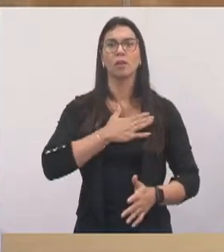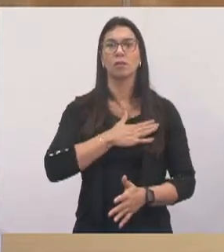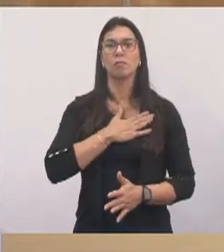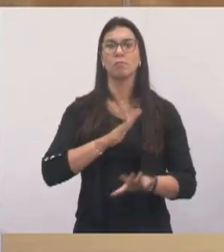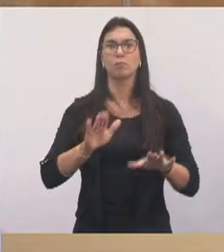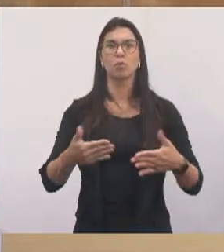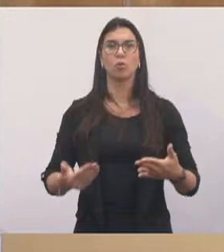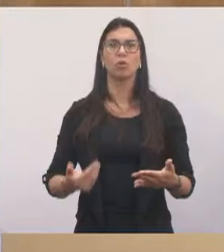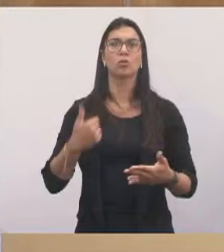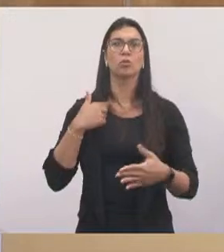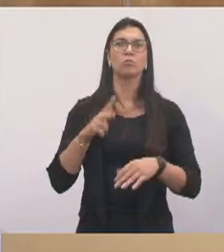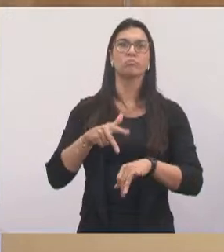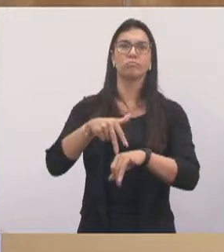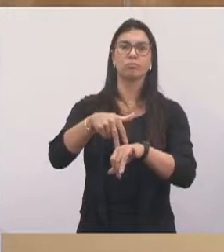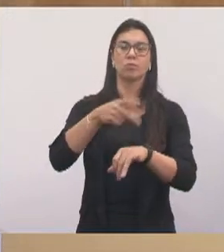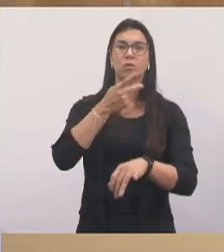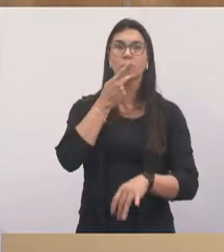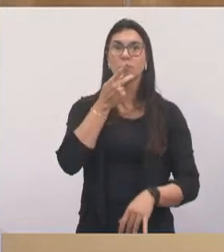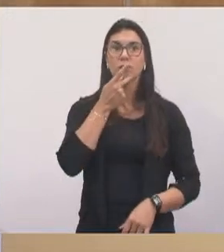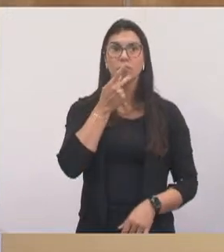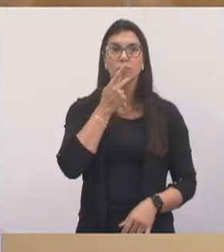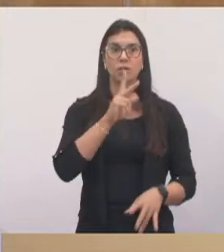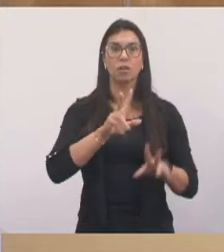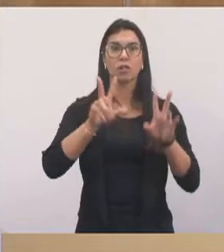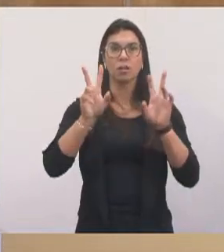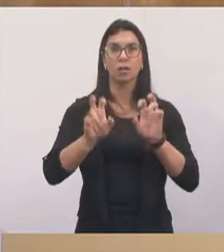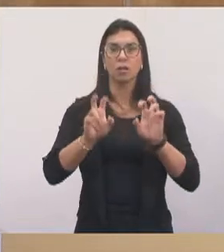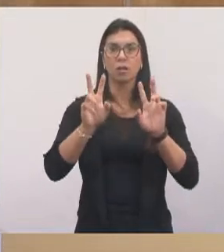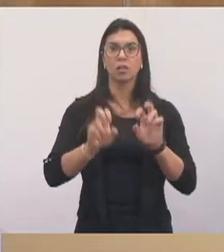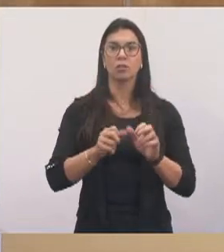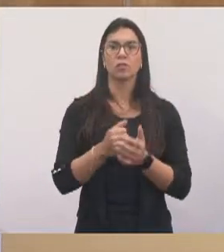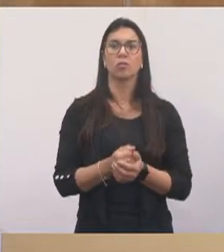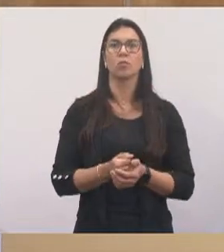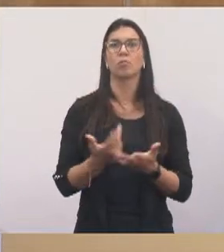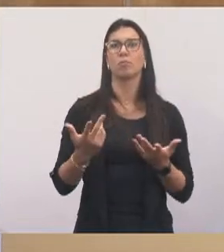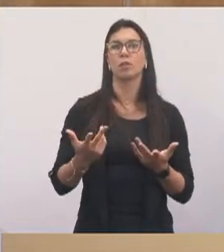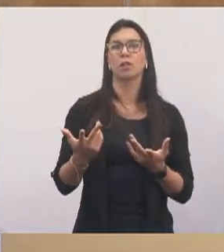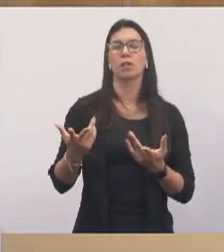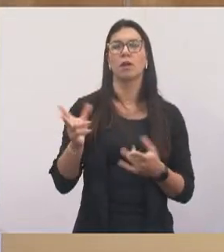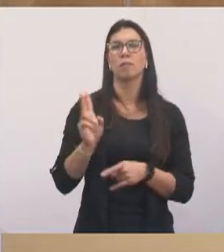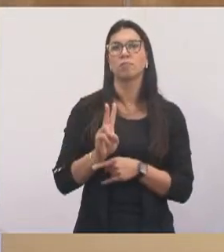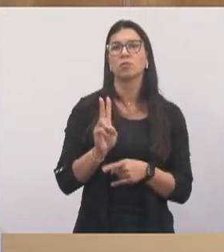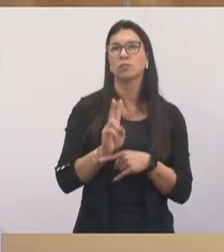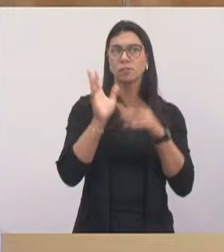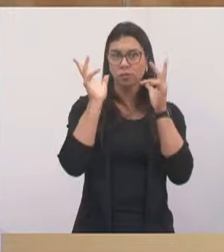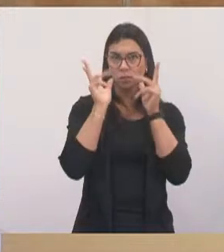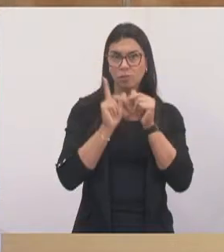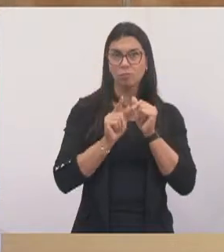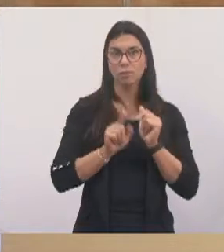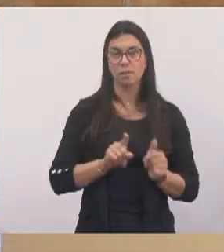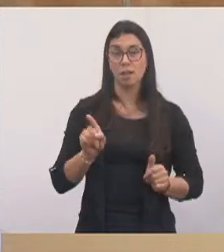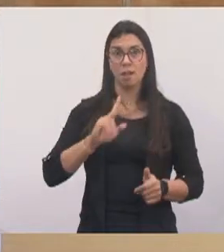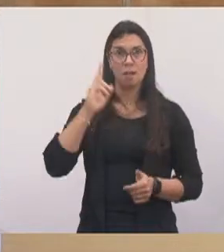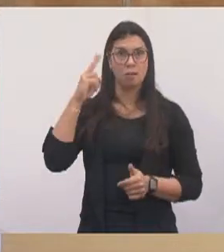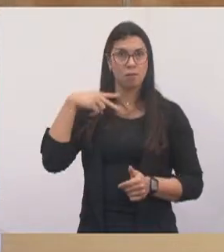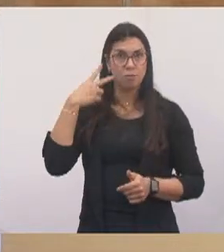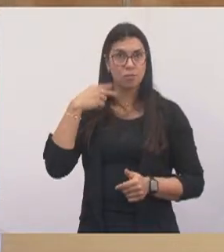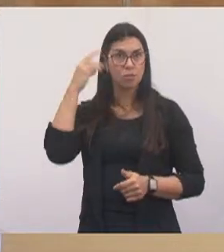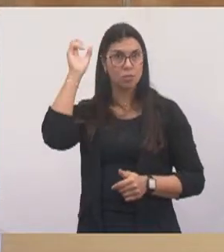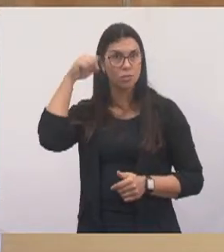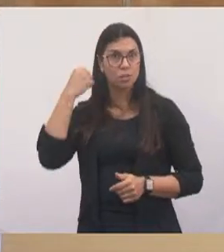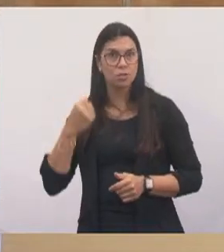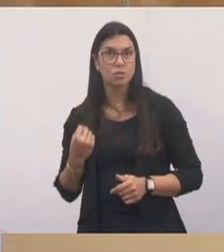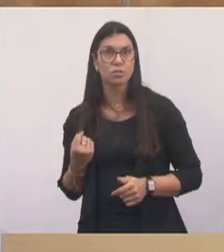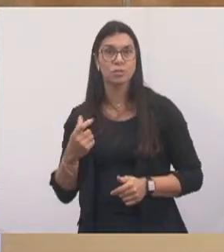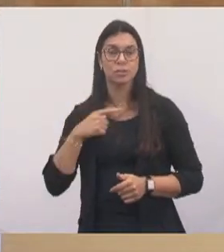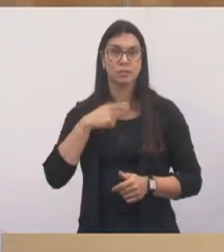subo nessa tribuna para falar sobre a causa animal que a vereadora Sônia tem